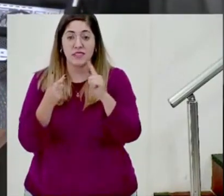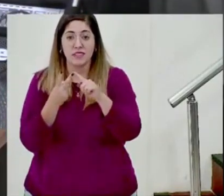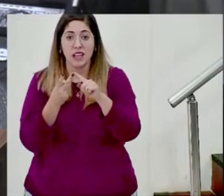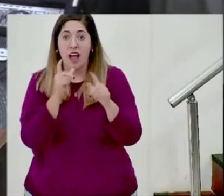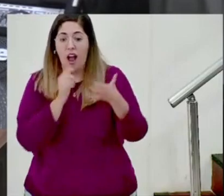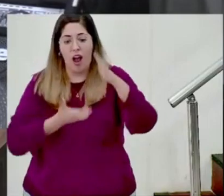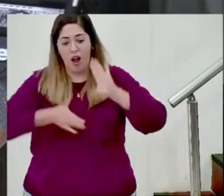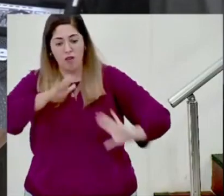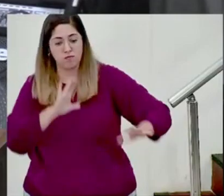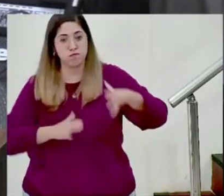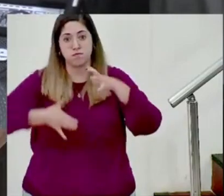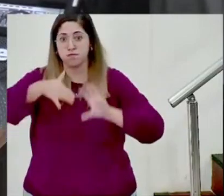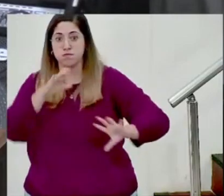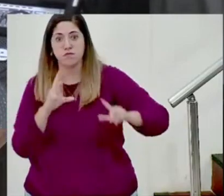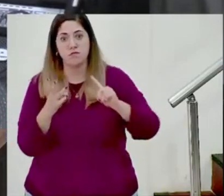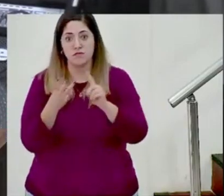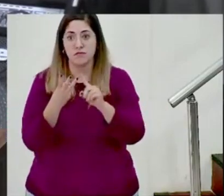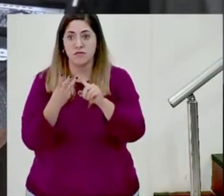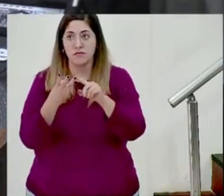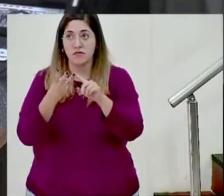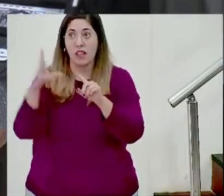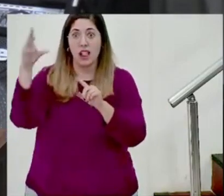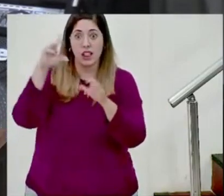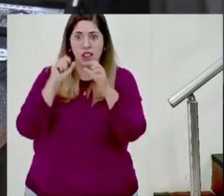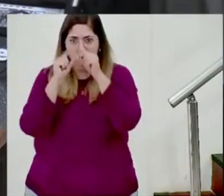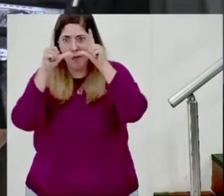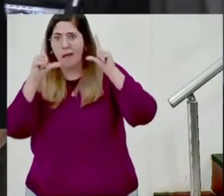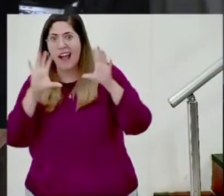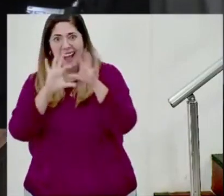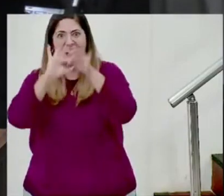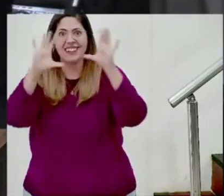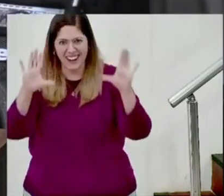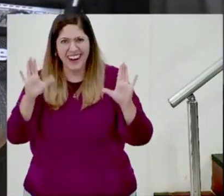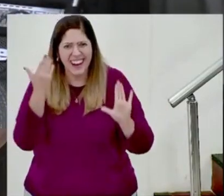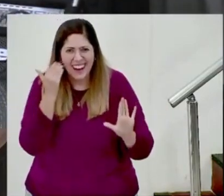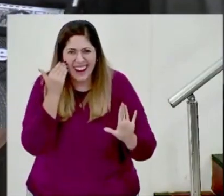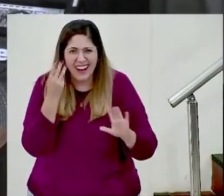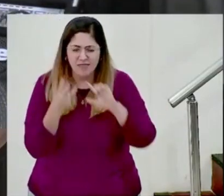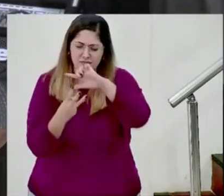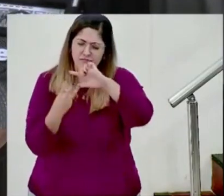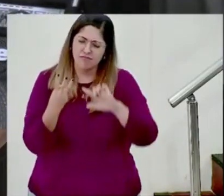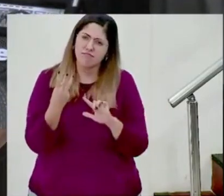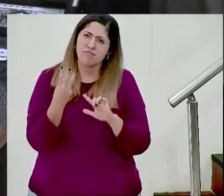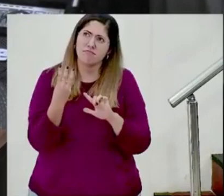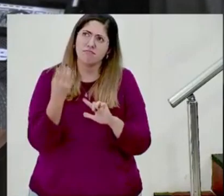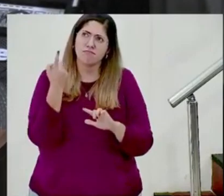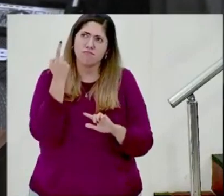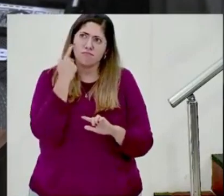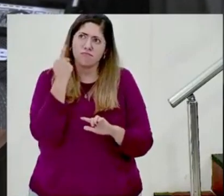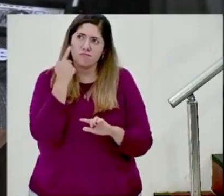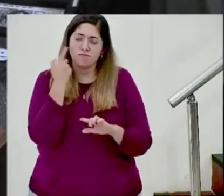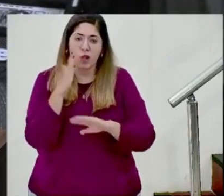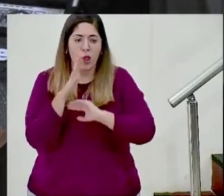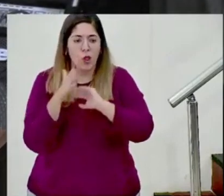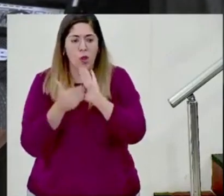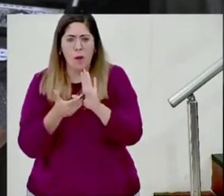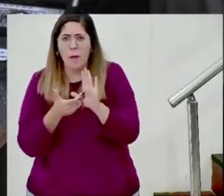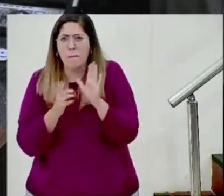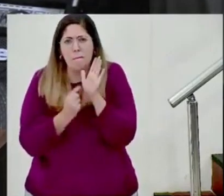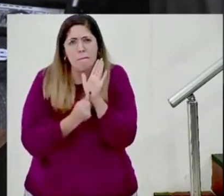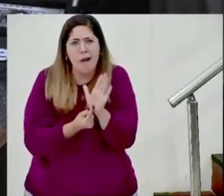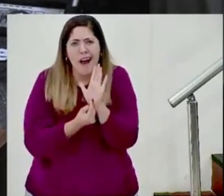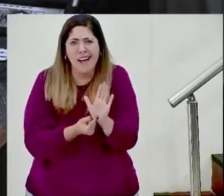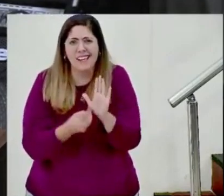do Eufrates e o livramento virá pela manhã. Esses três paralelos parecem deixar muito claro que o Salmo 46